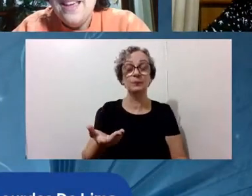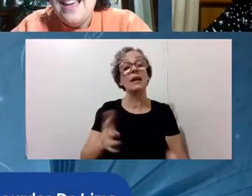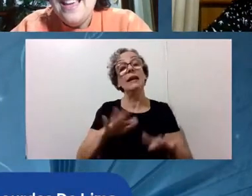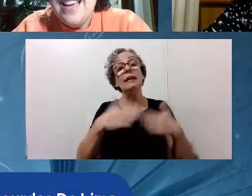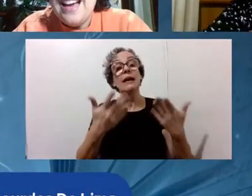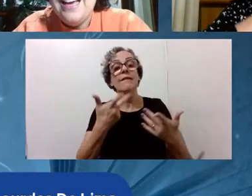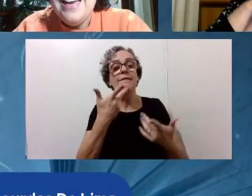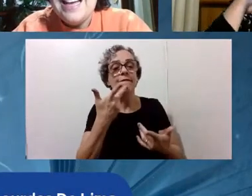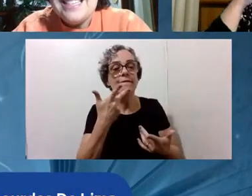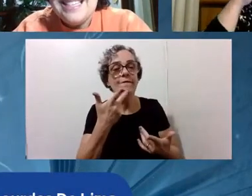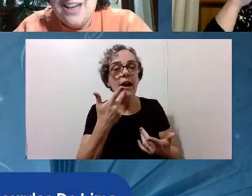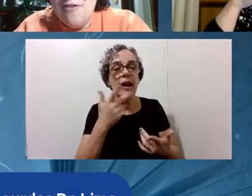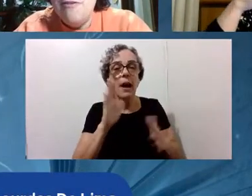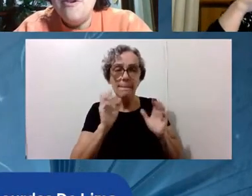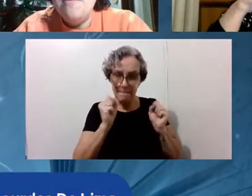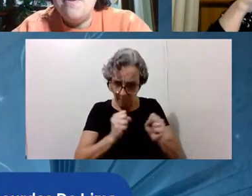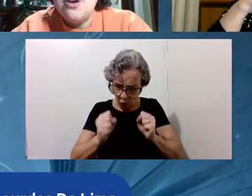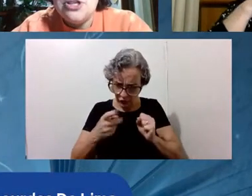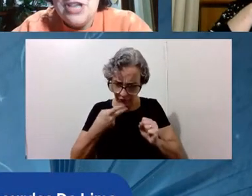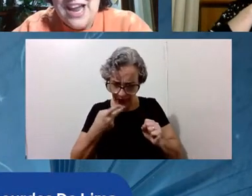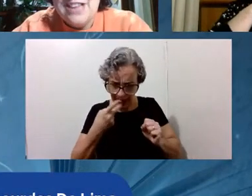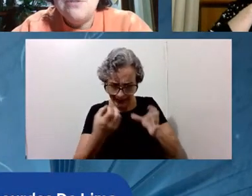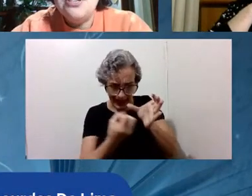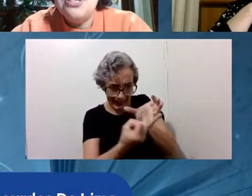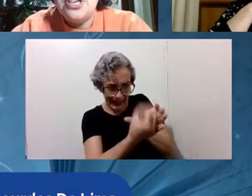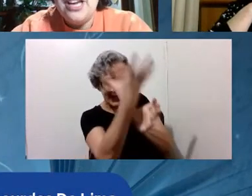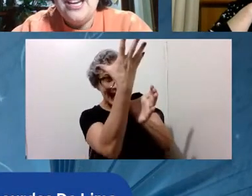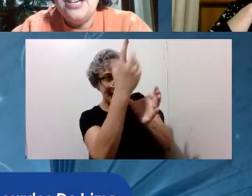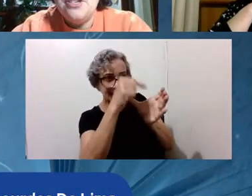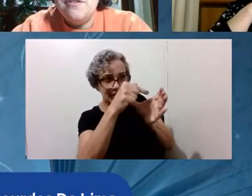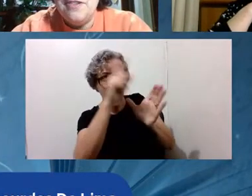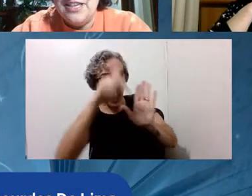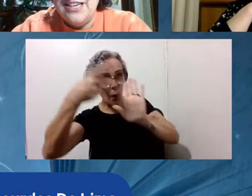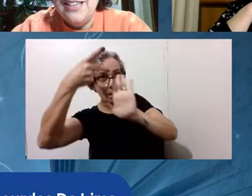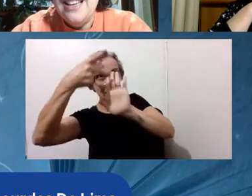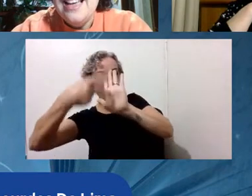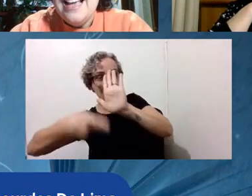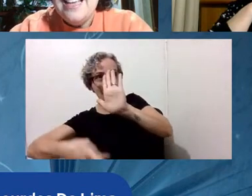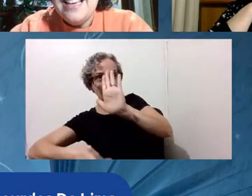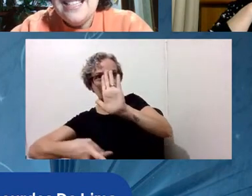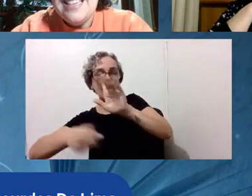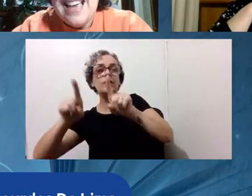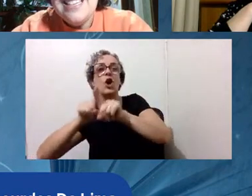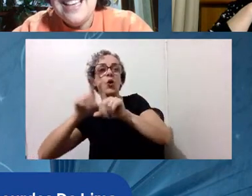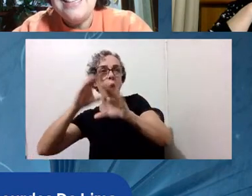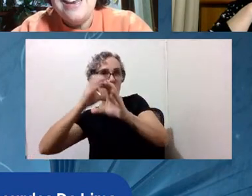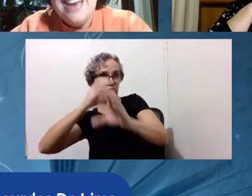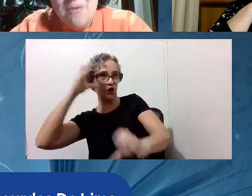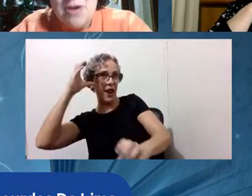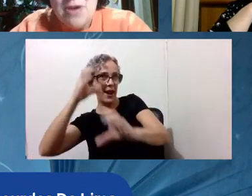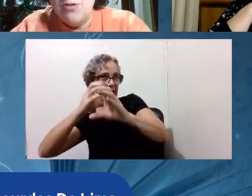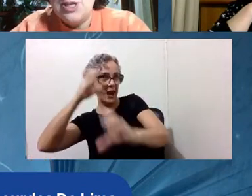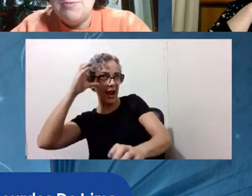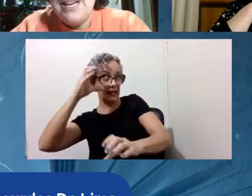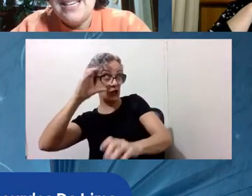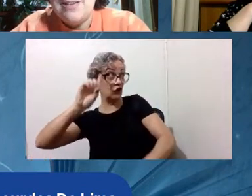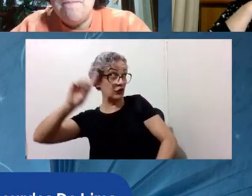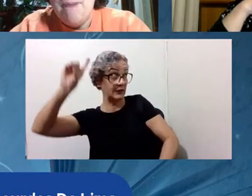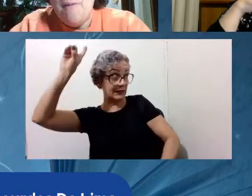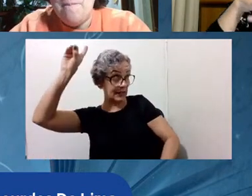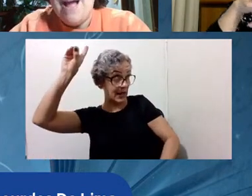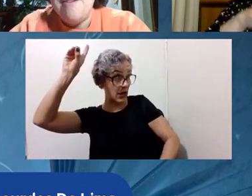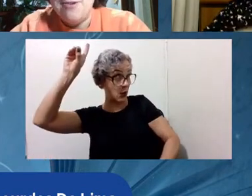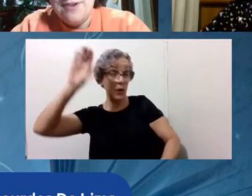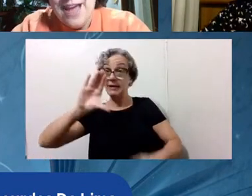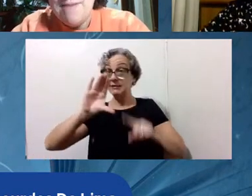então, que a criação foi um projeto de engenharia divina, que a ciência ainda não encontra